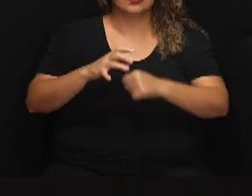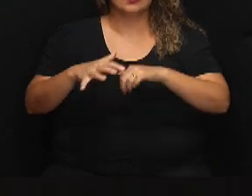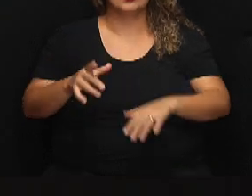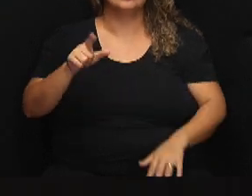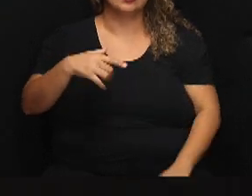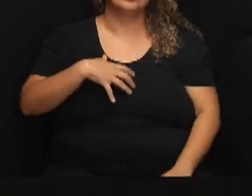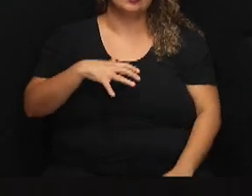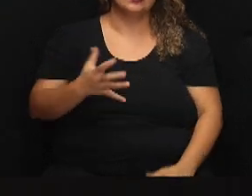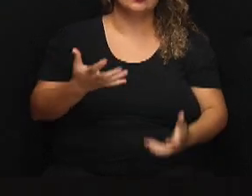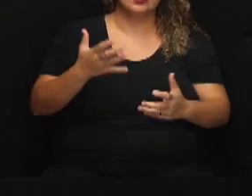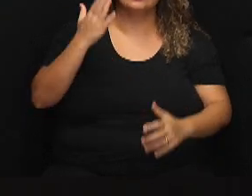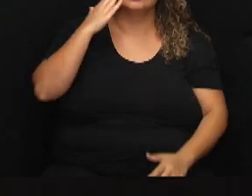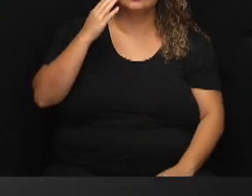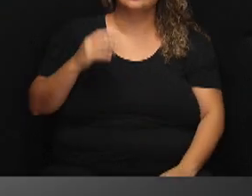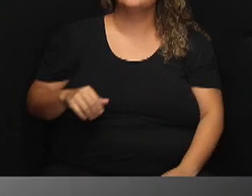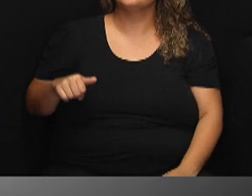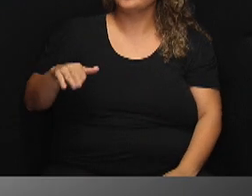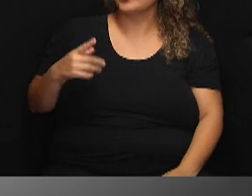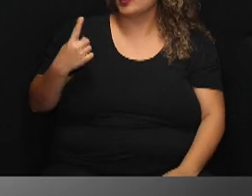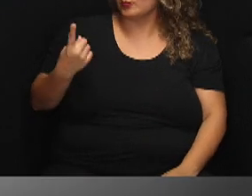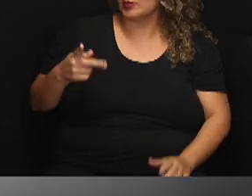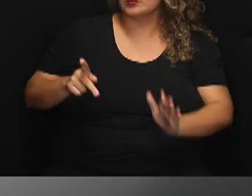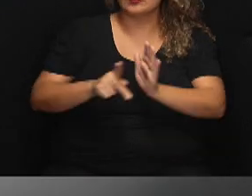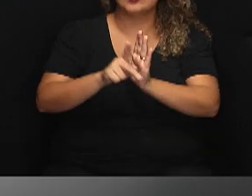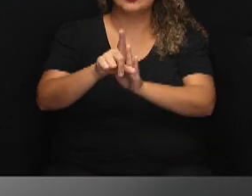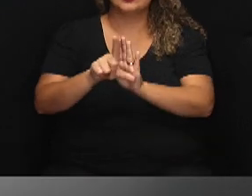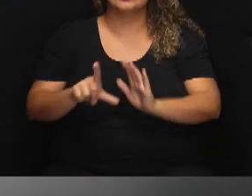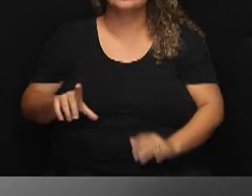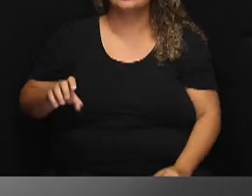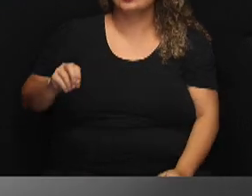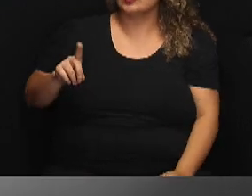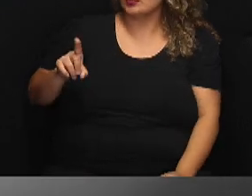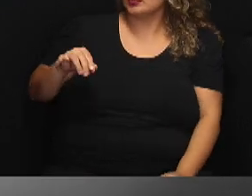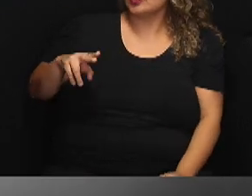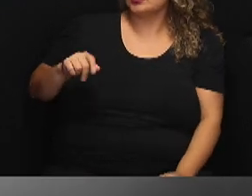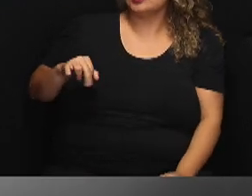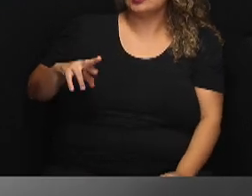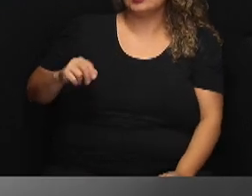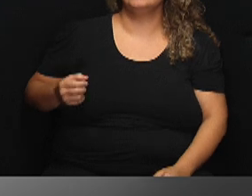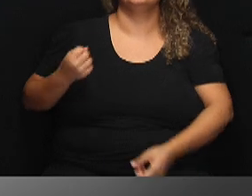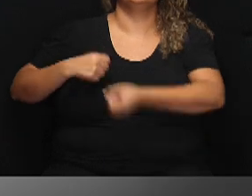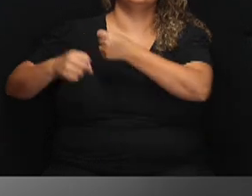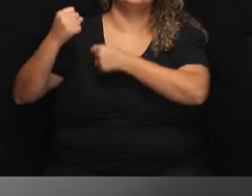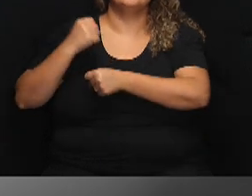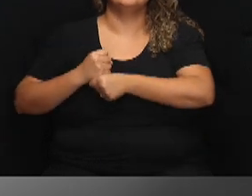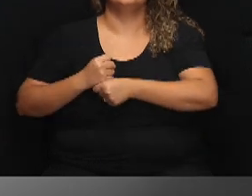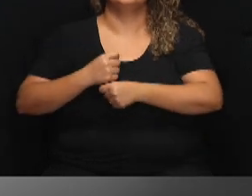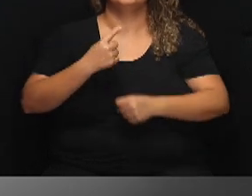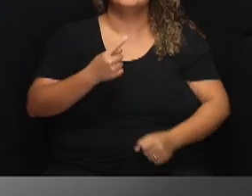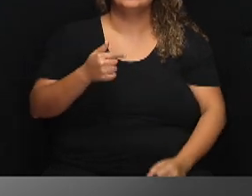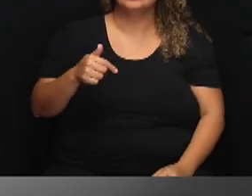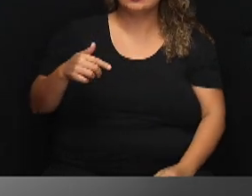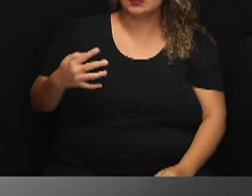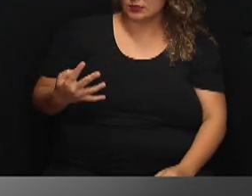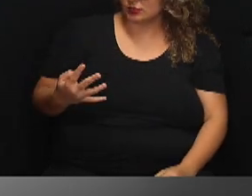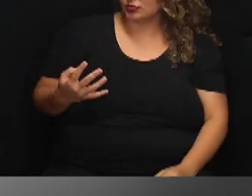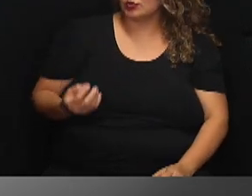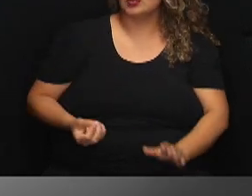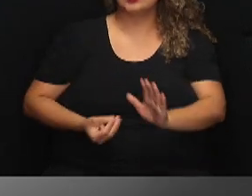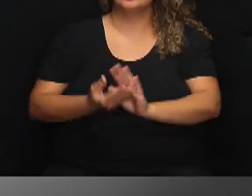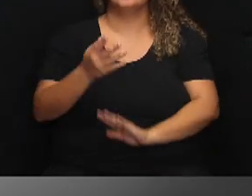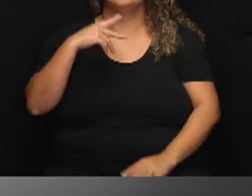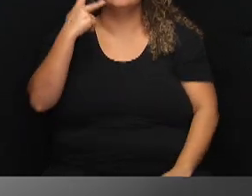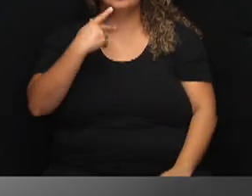isso que a gente quer saber. E é mais um projeto de lei ordinária, mas agora do ano passado, número 174, que institui a